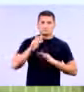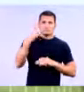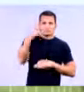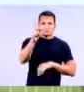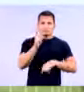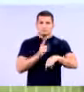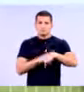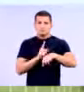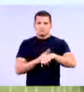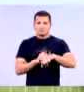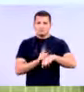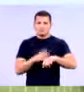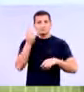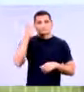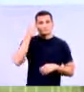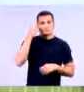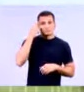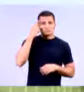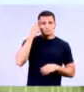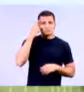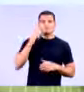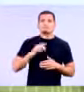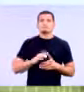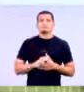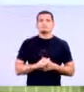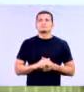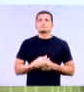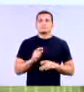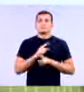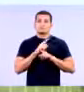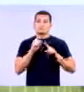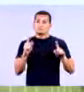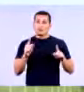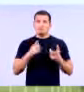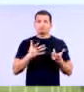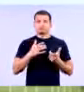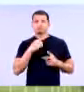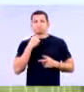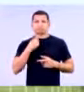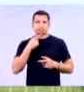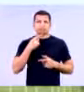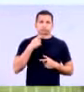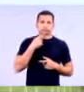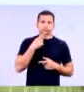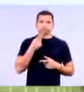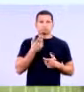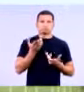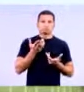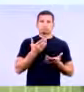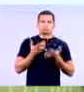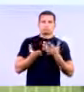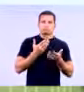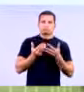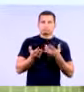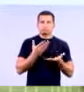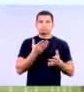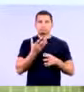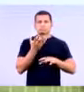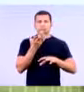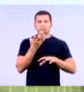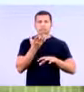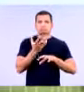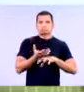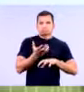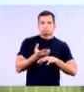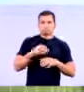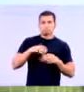tempo, pensar em não ficar com dúvidas a respeito de nenhum tipo de conteúdo.